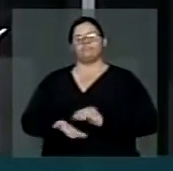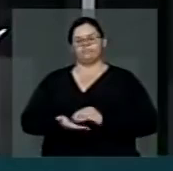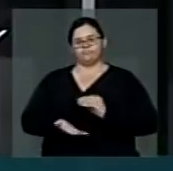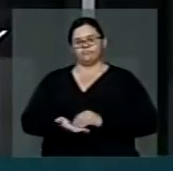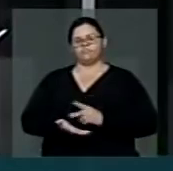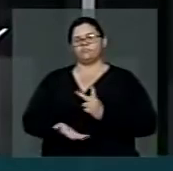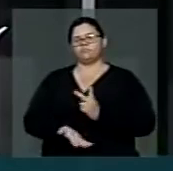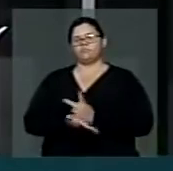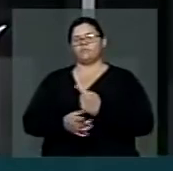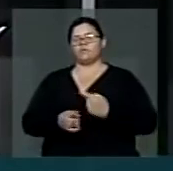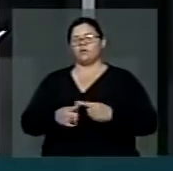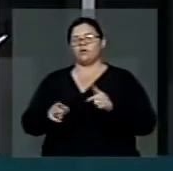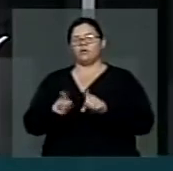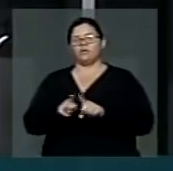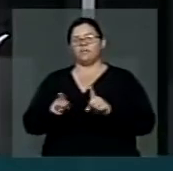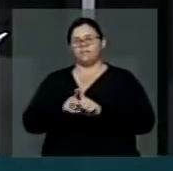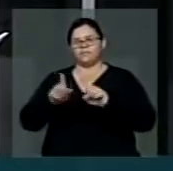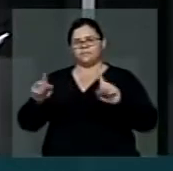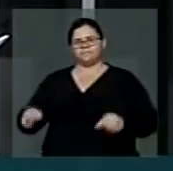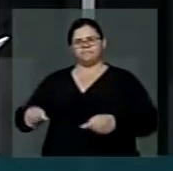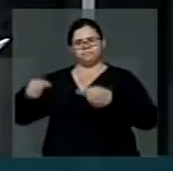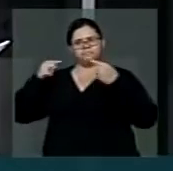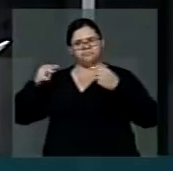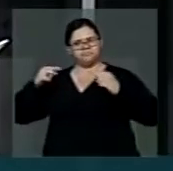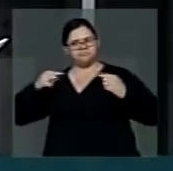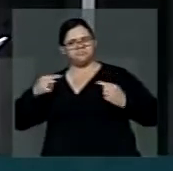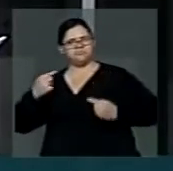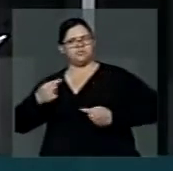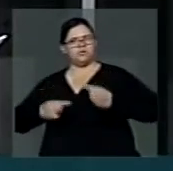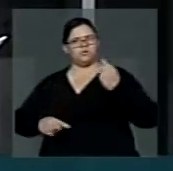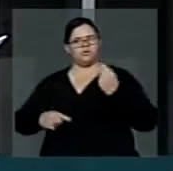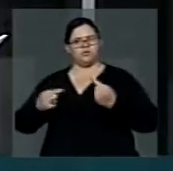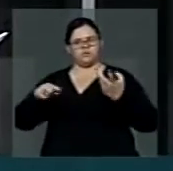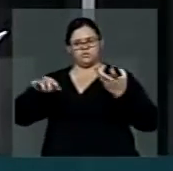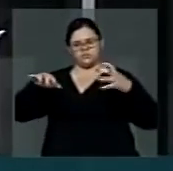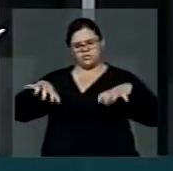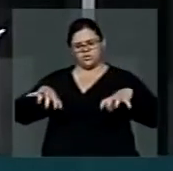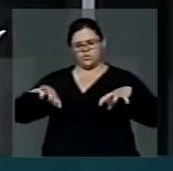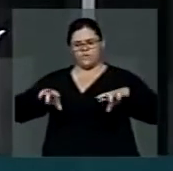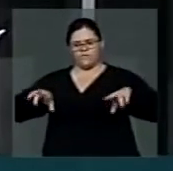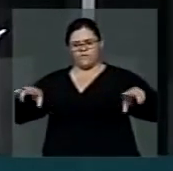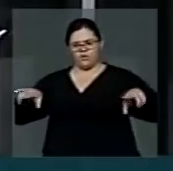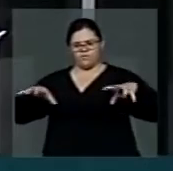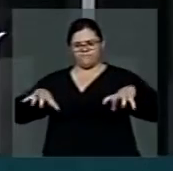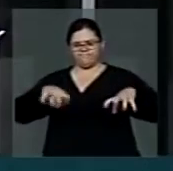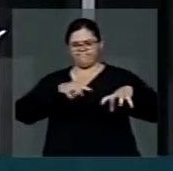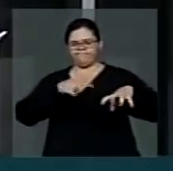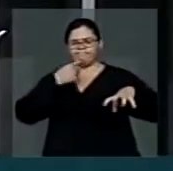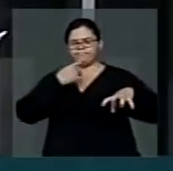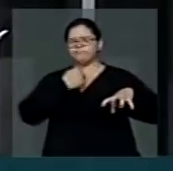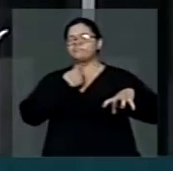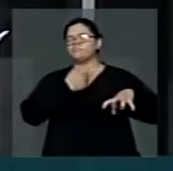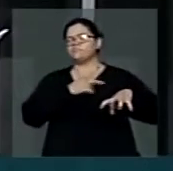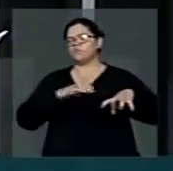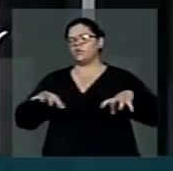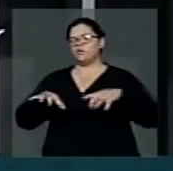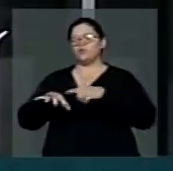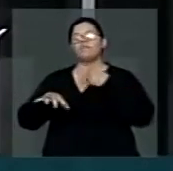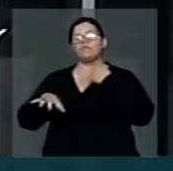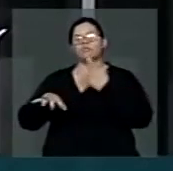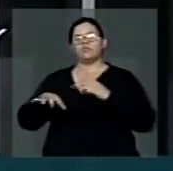o ativismo afrontoso de setores interessados em resguardar áreas de